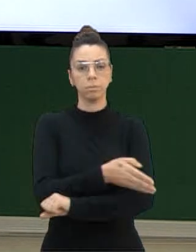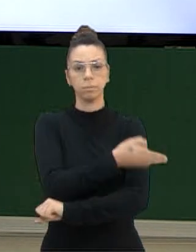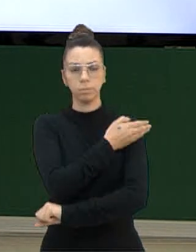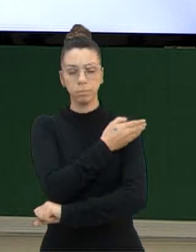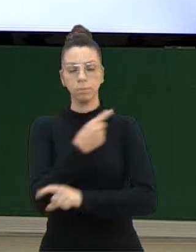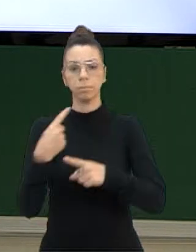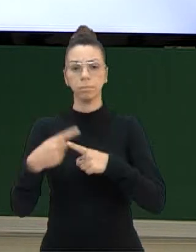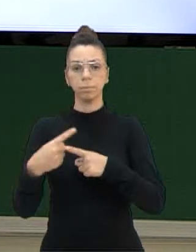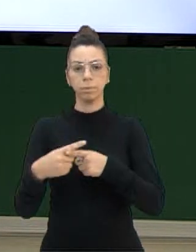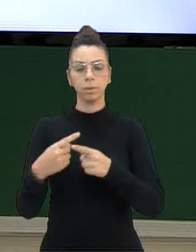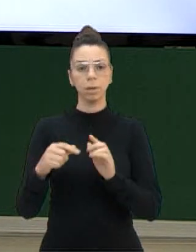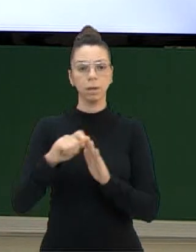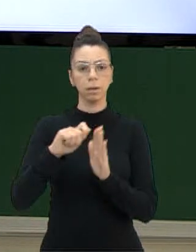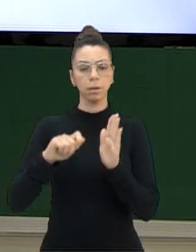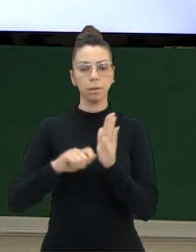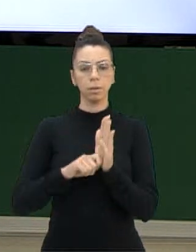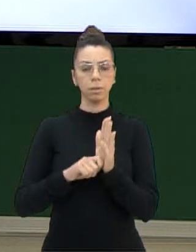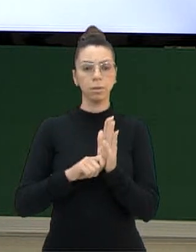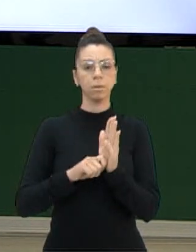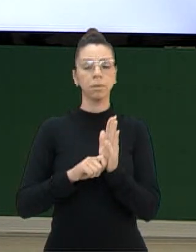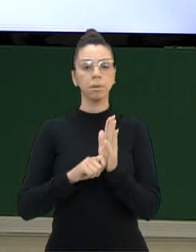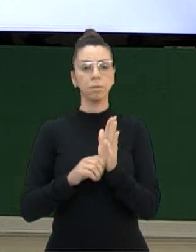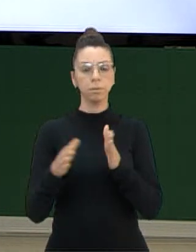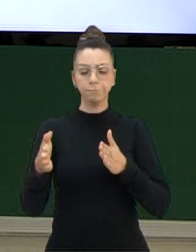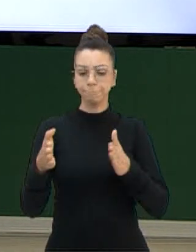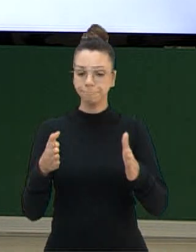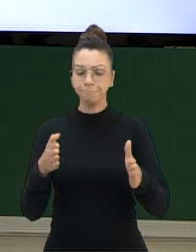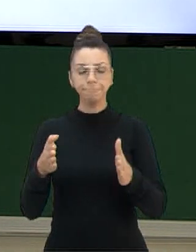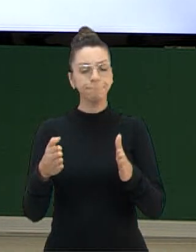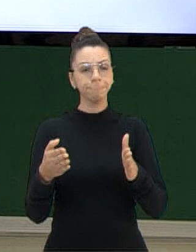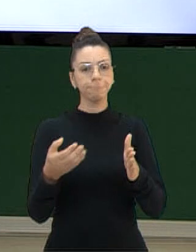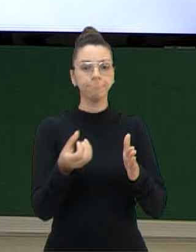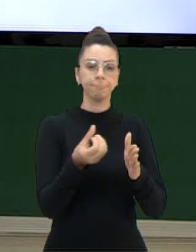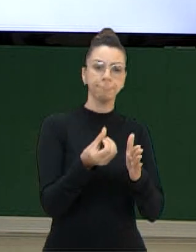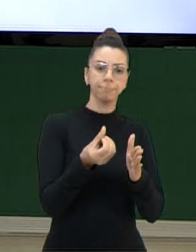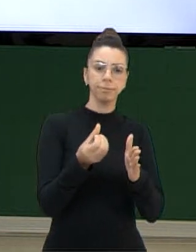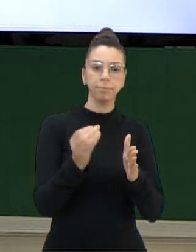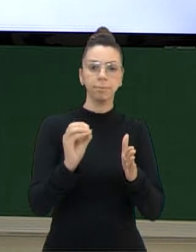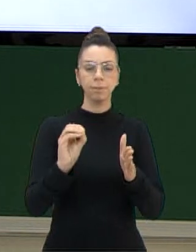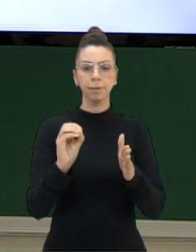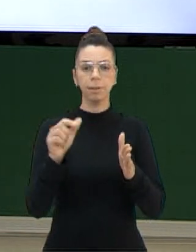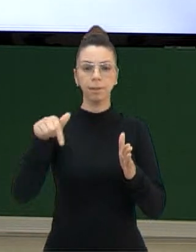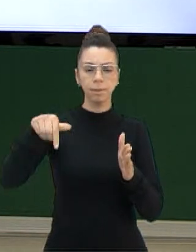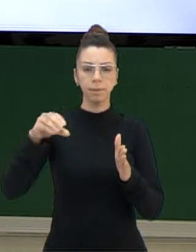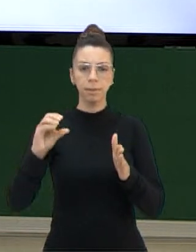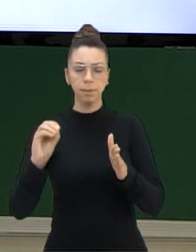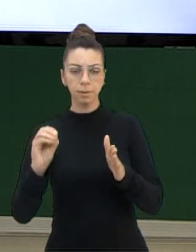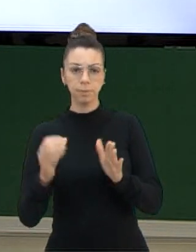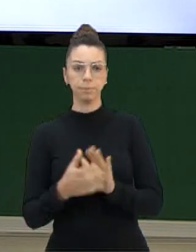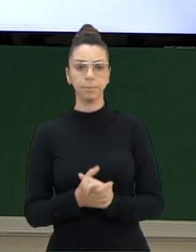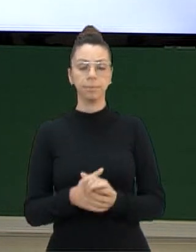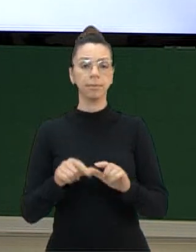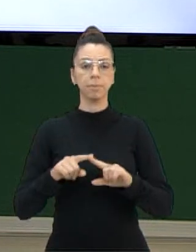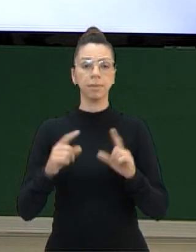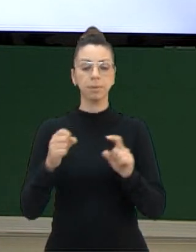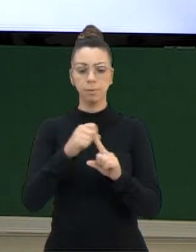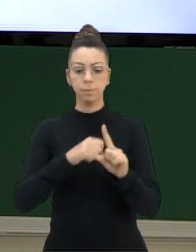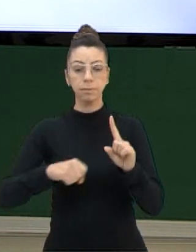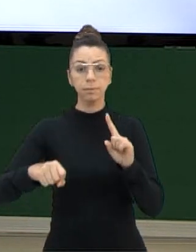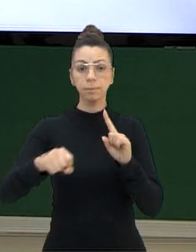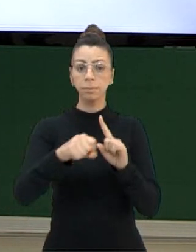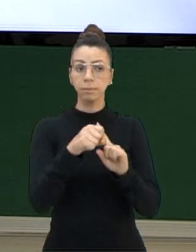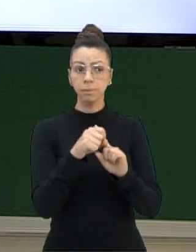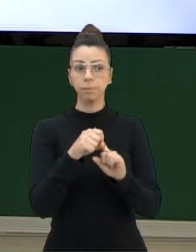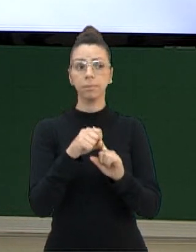século XX, nos anos 60, 70, perfeito? Então não vamos confundir as coisas. Mas era uma sociedade que tinha